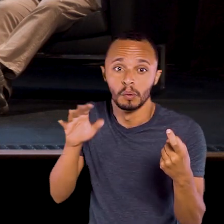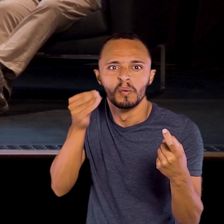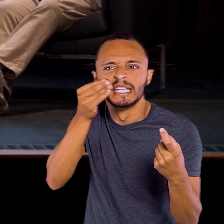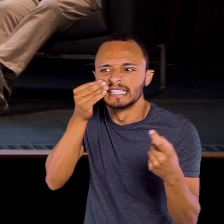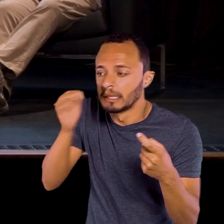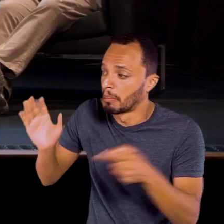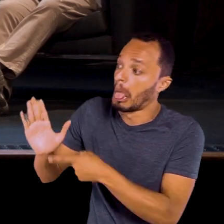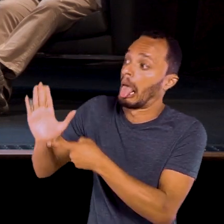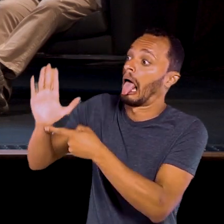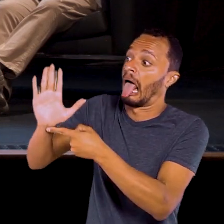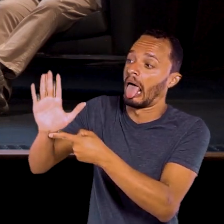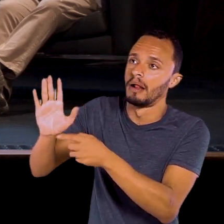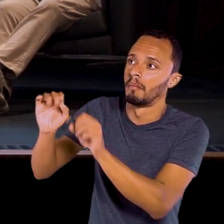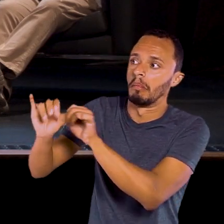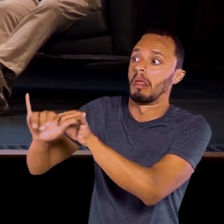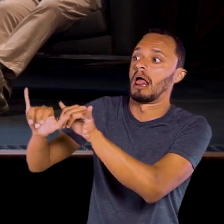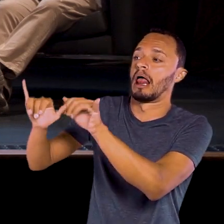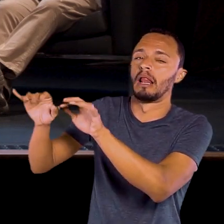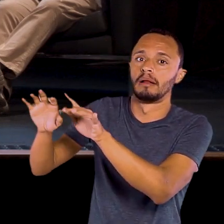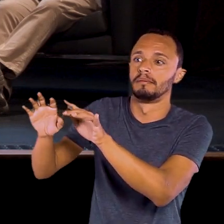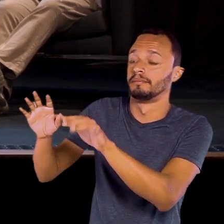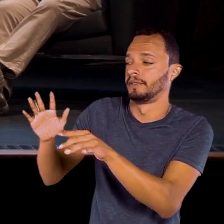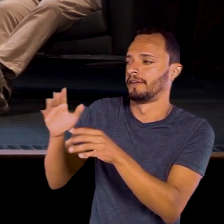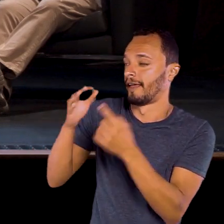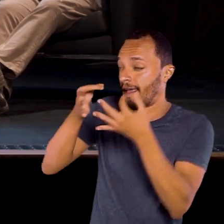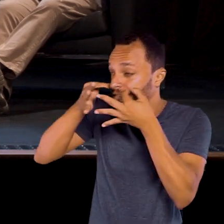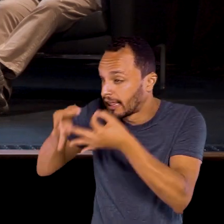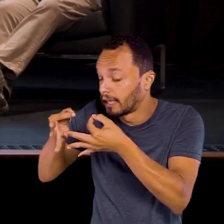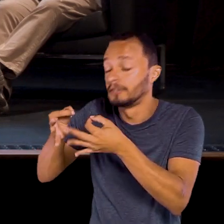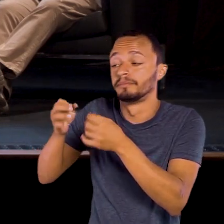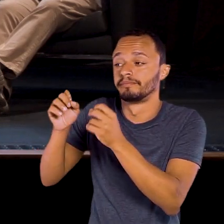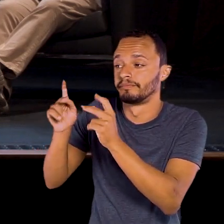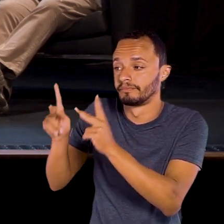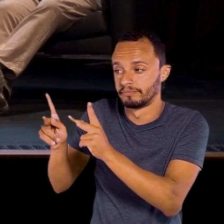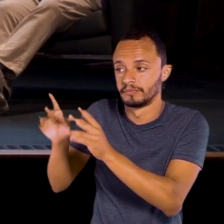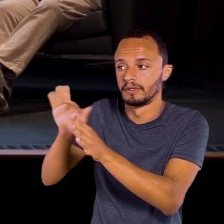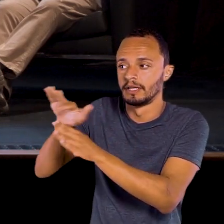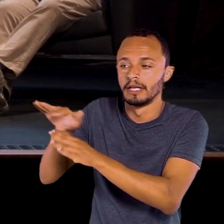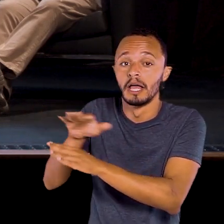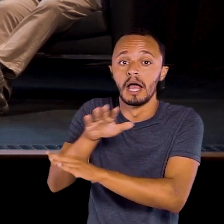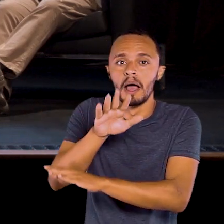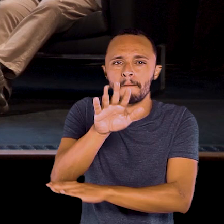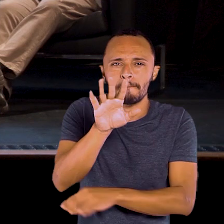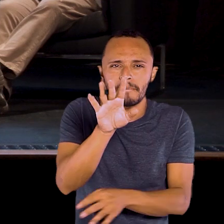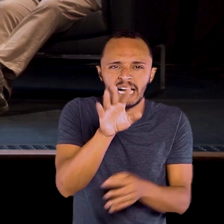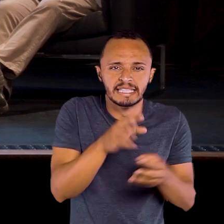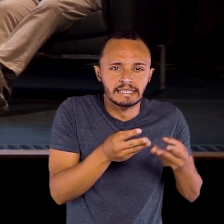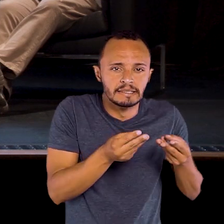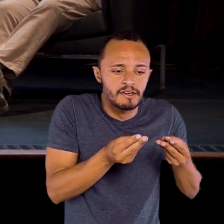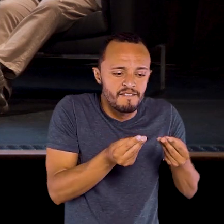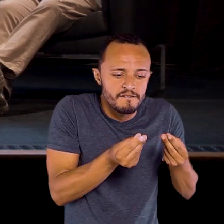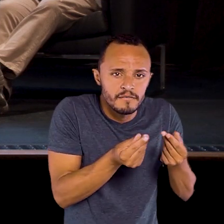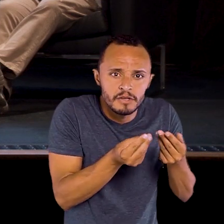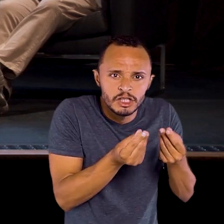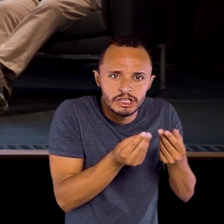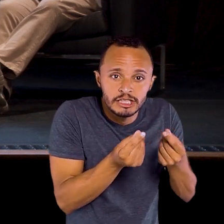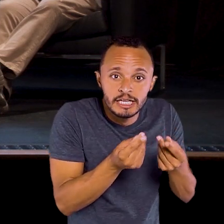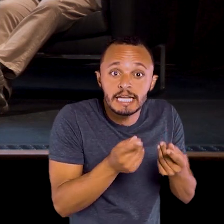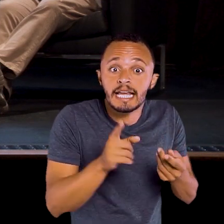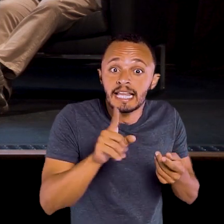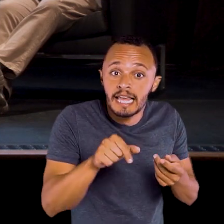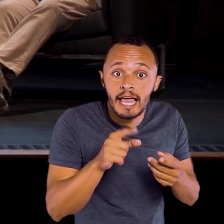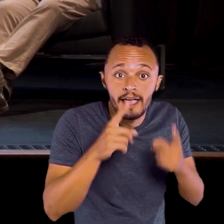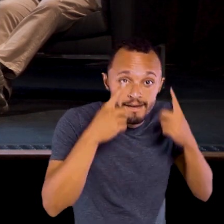evidente, tão caricata, mas que são violências pesadas e que, se a gente bobear, a